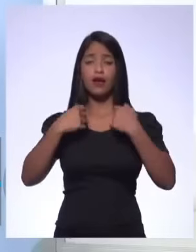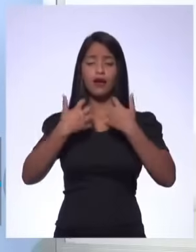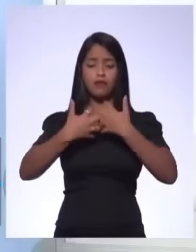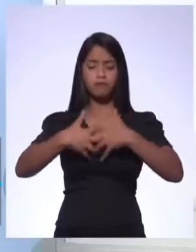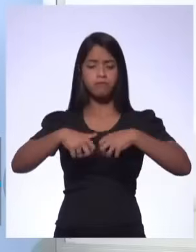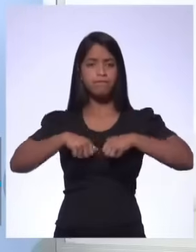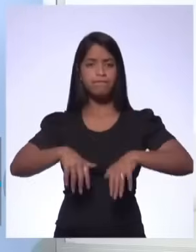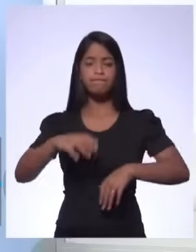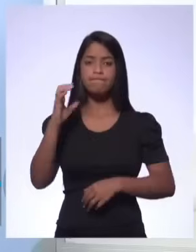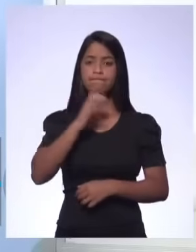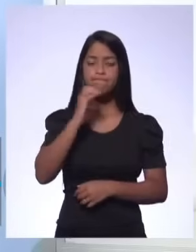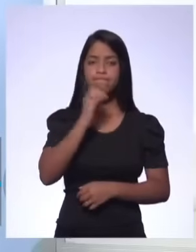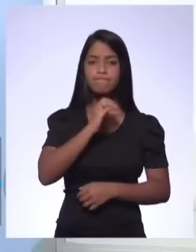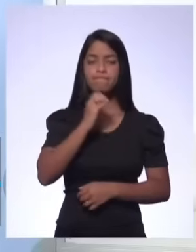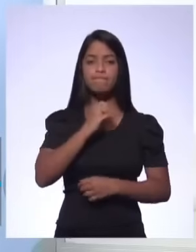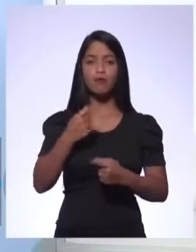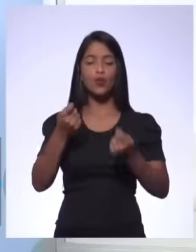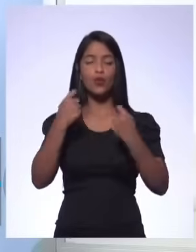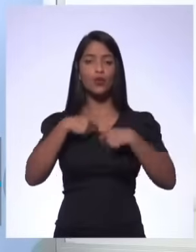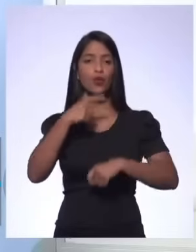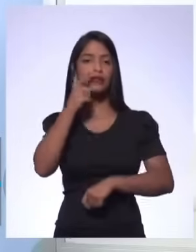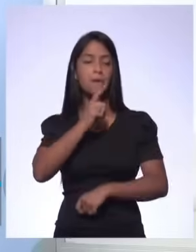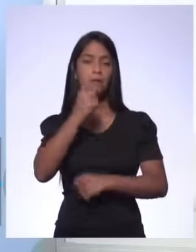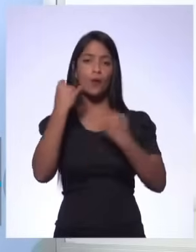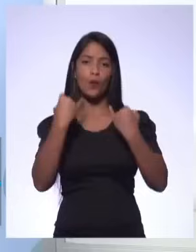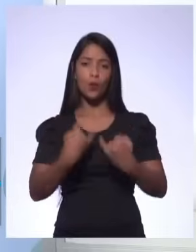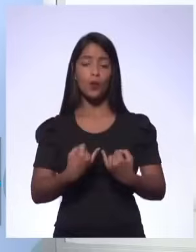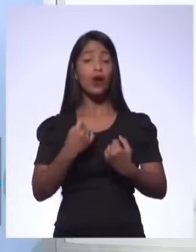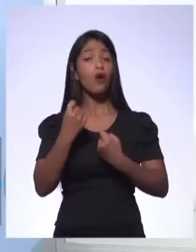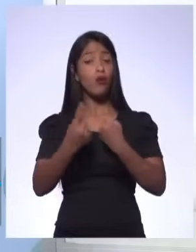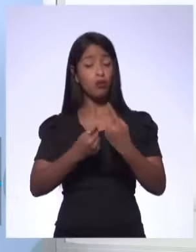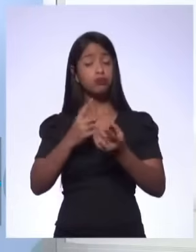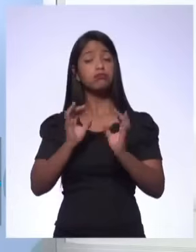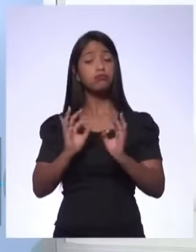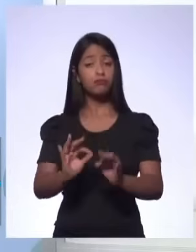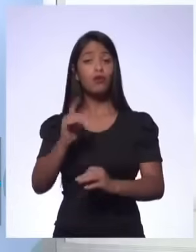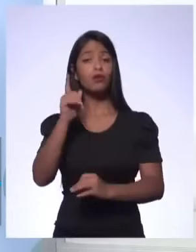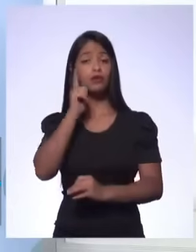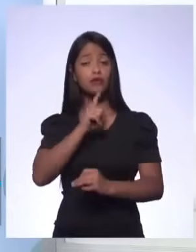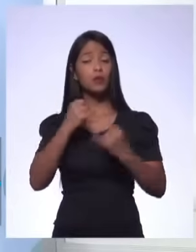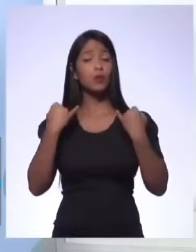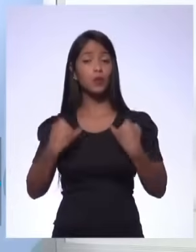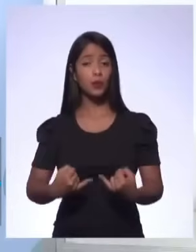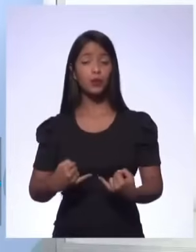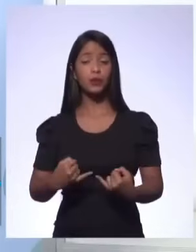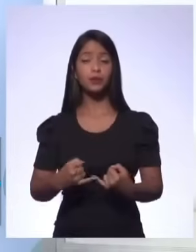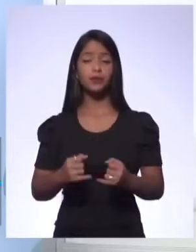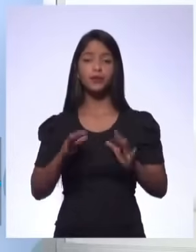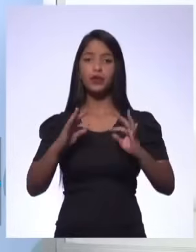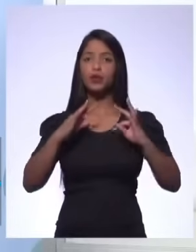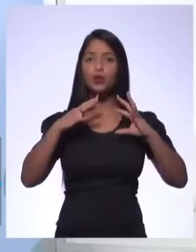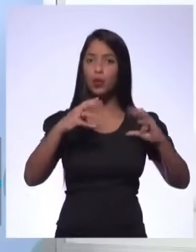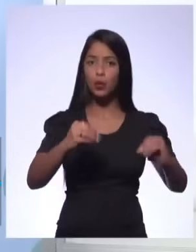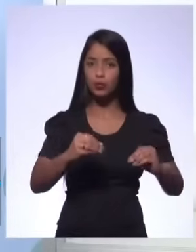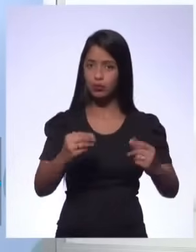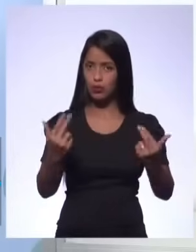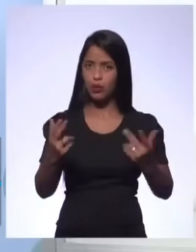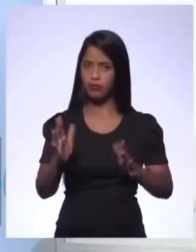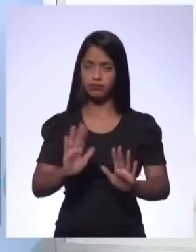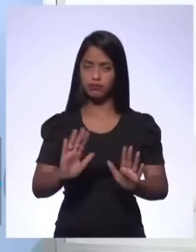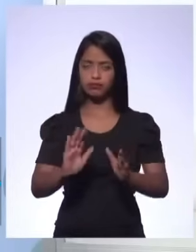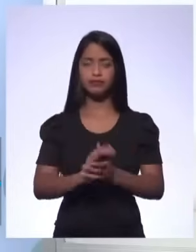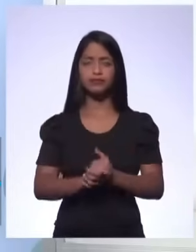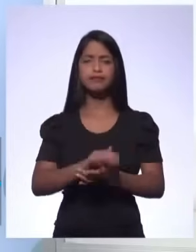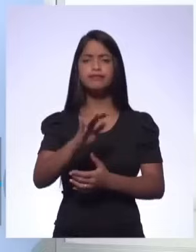acelera o metabolismo. Em alguns casos as pessoas até perdem peso mesmo por causa de acelerar. Não quer dizer que é uma regra, mas se